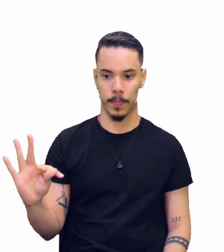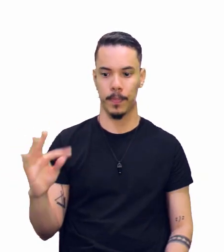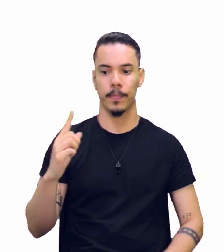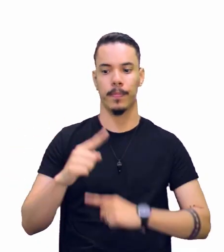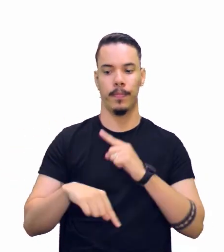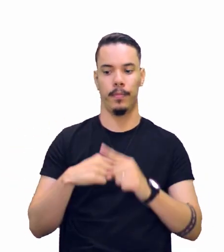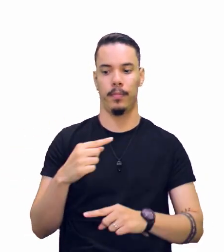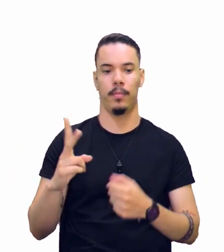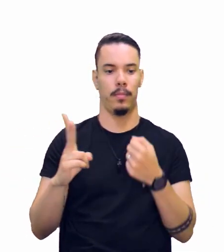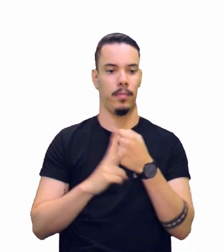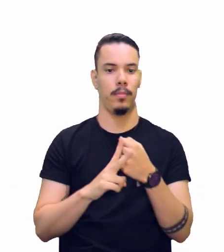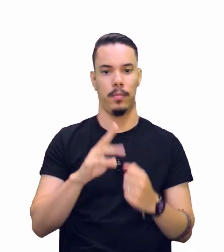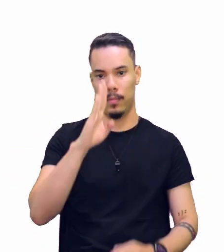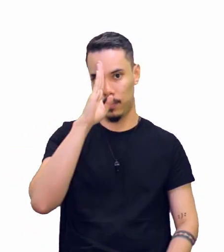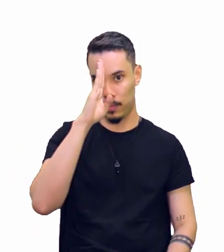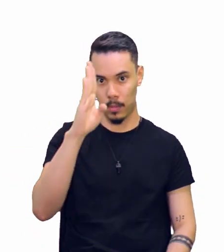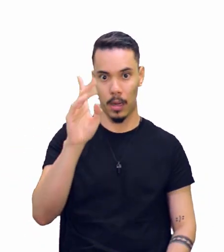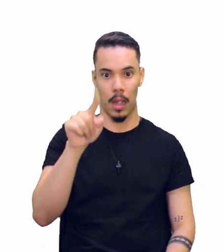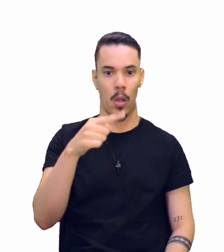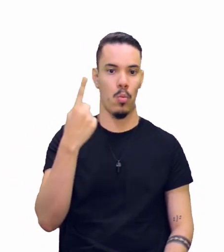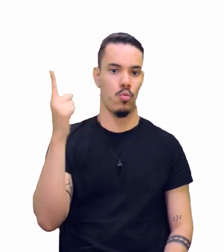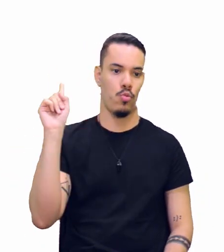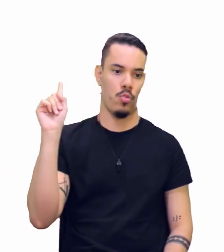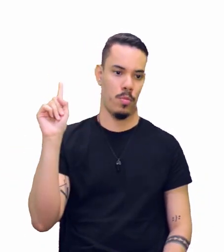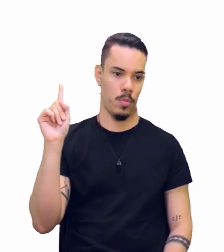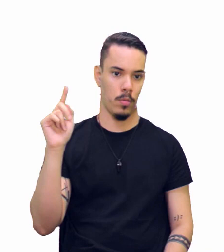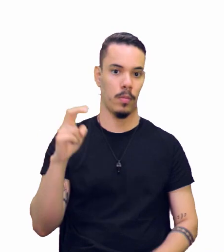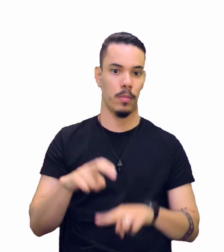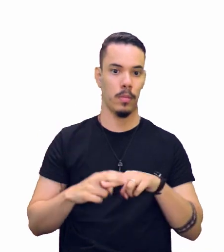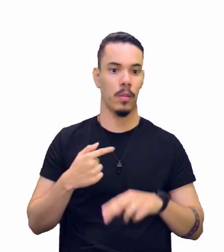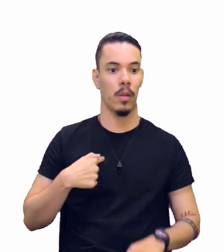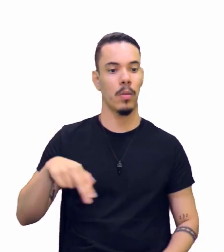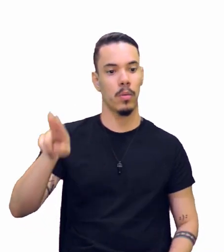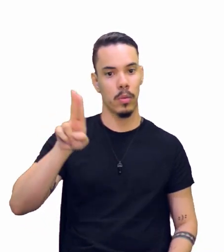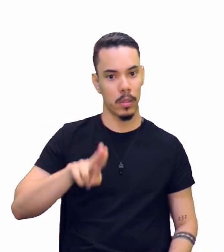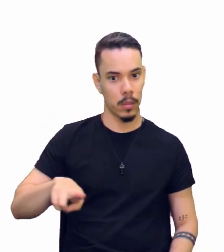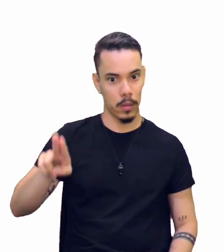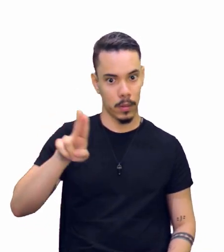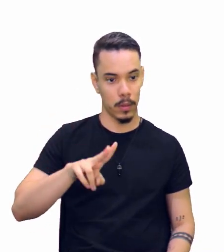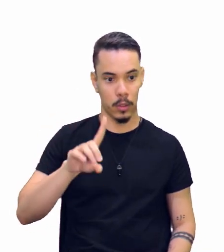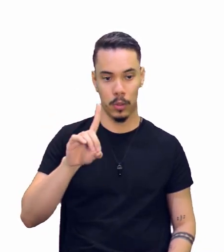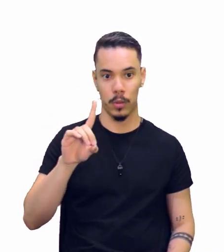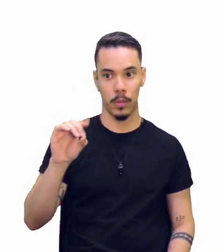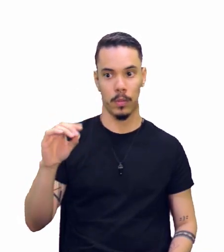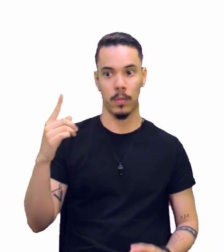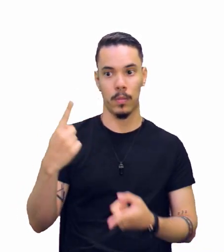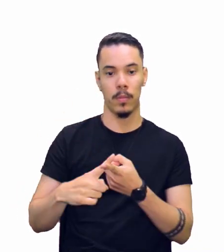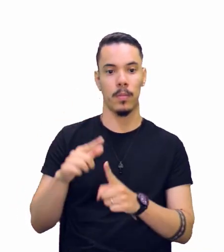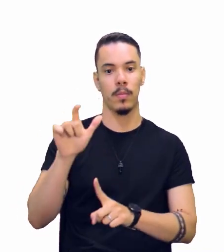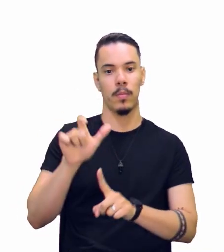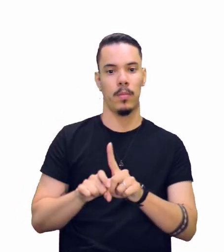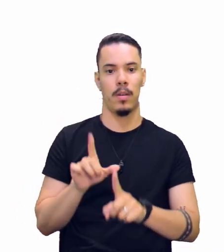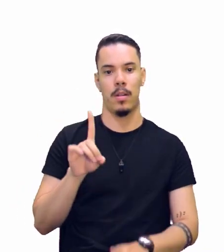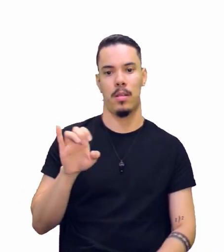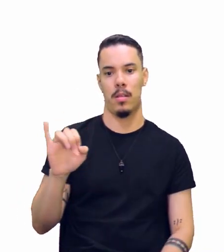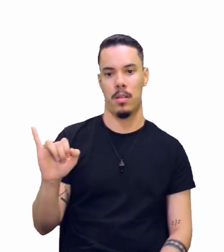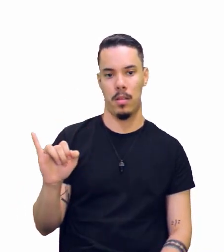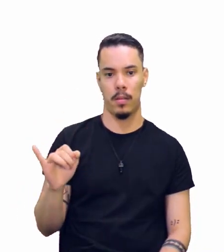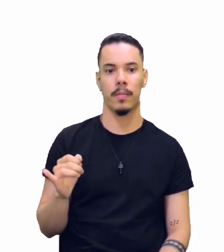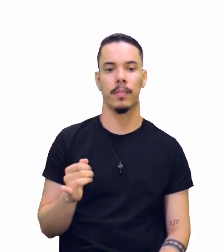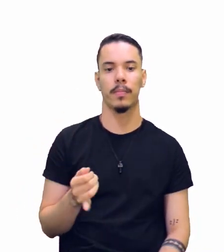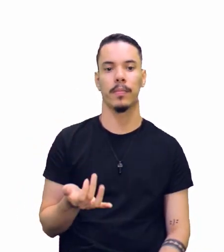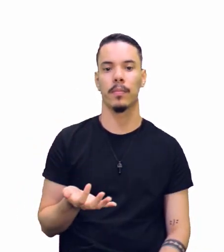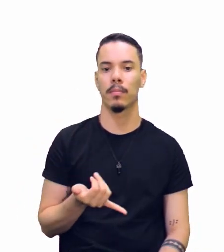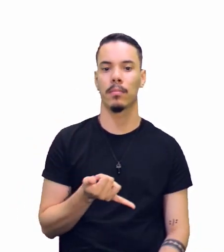sujeito, e meu verbo principal vem por último. Eu só usei o do aqui porque o meu sujeito é they. Vamos